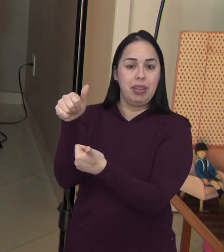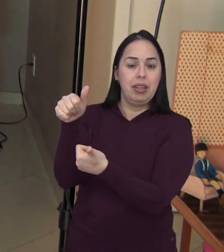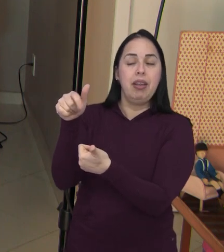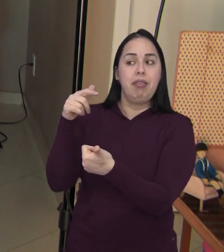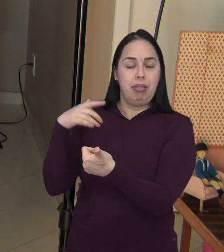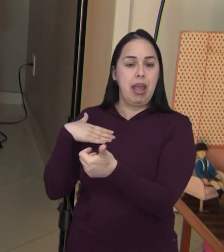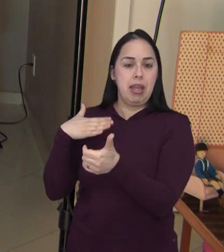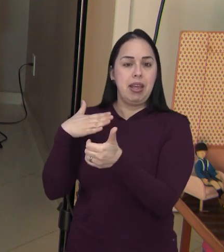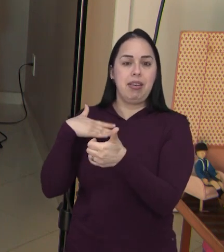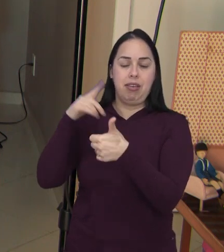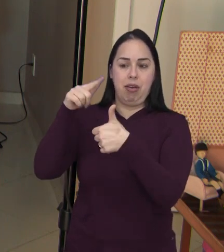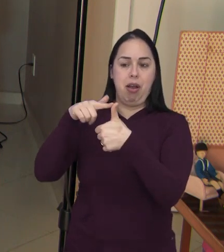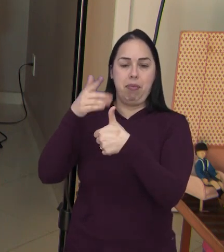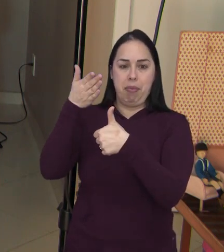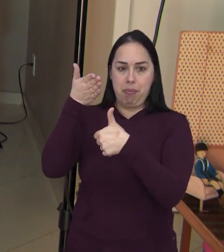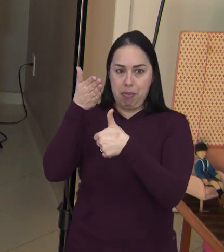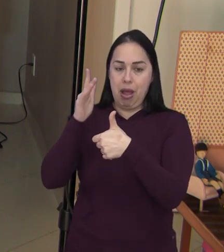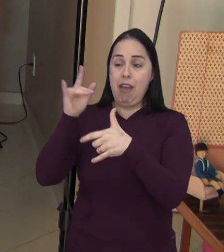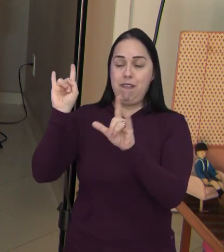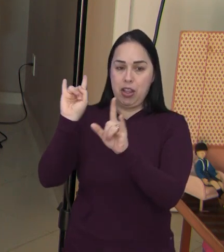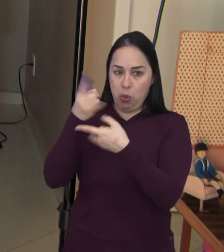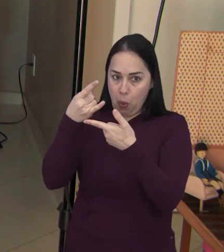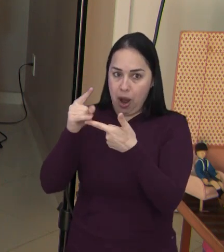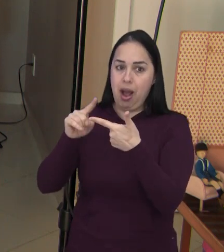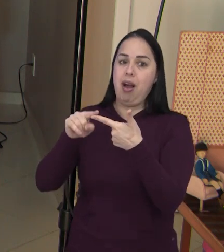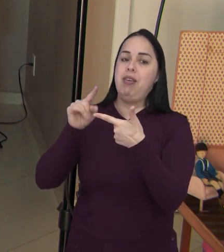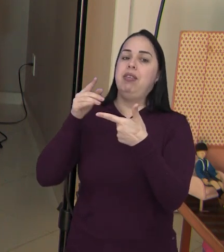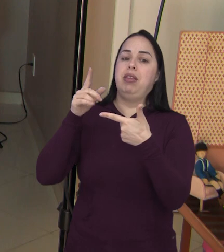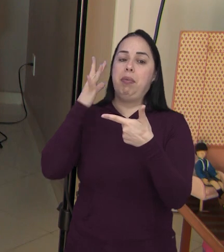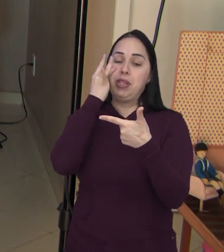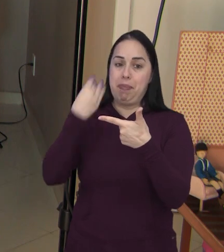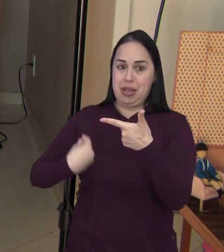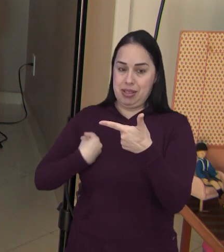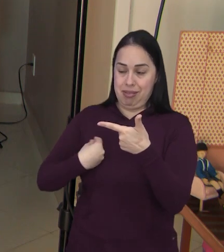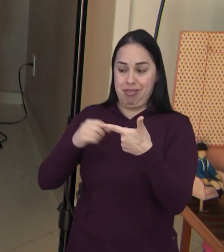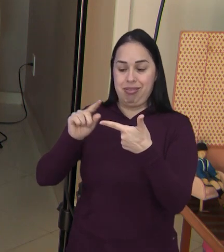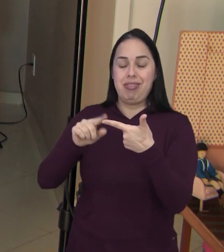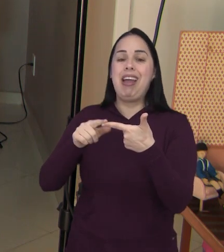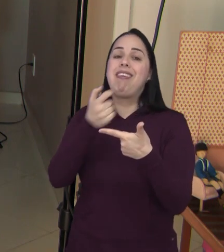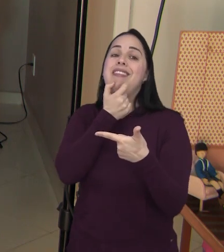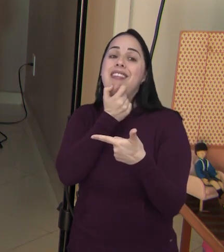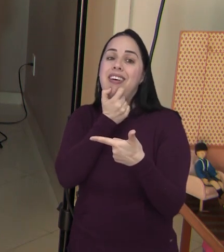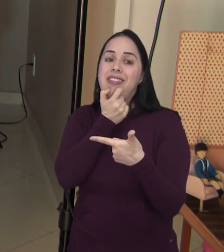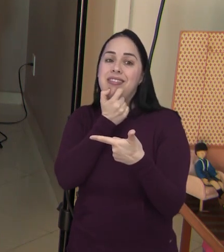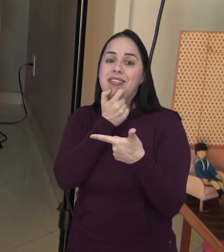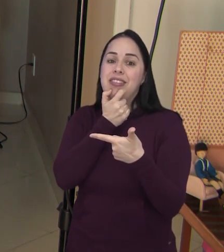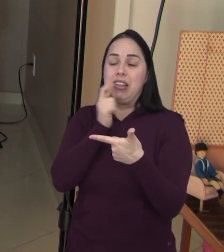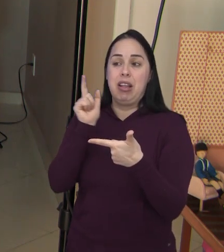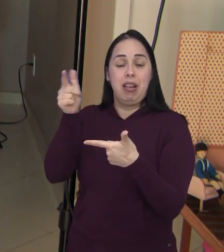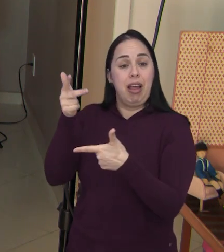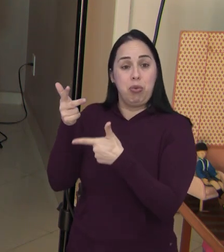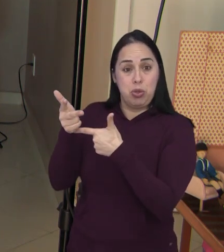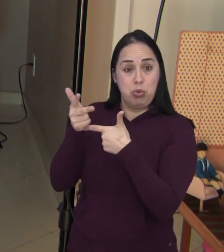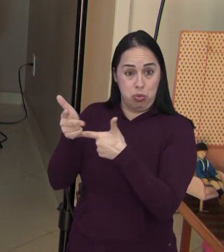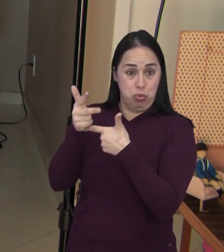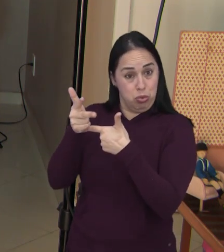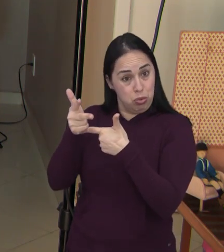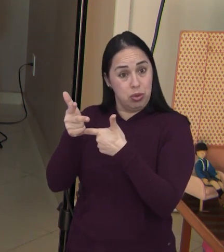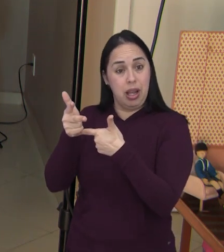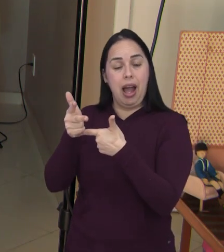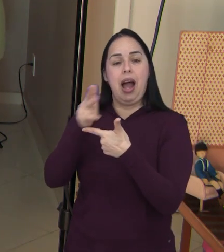que ela tem algumas fases. A primeira fase ela é virtual, a segunda é presencial na Inglaterra, no estúdio